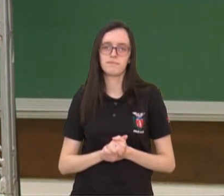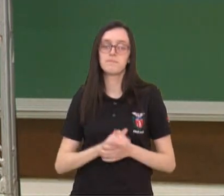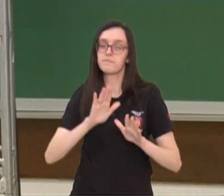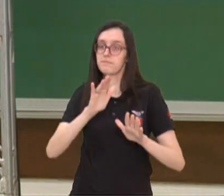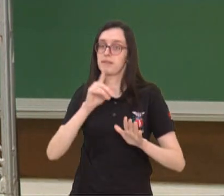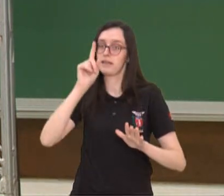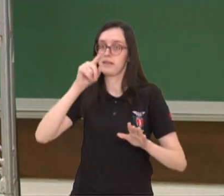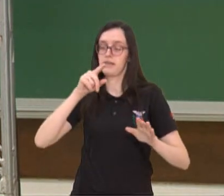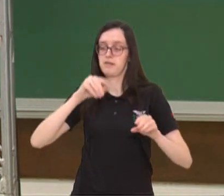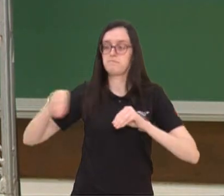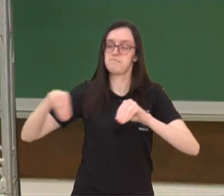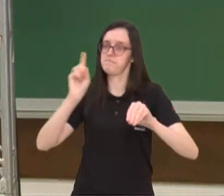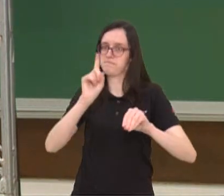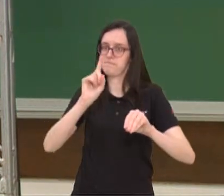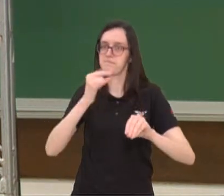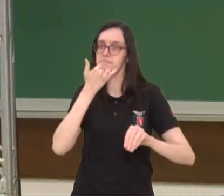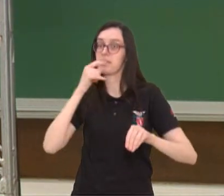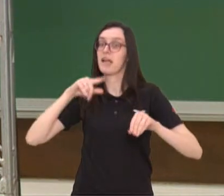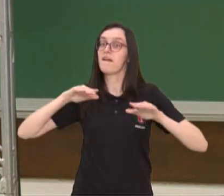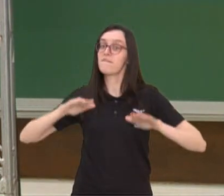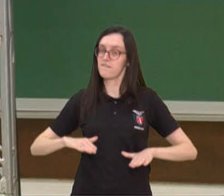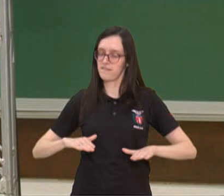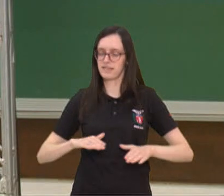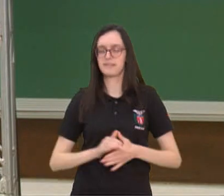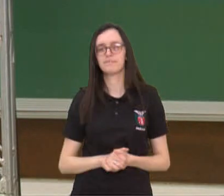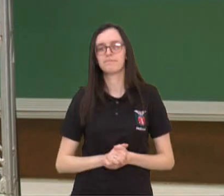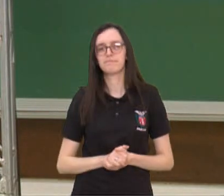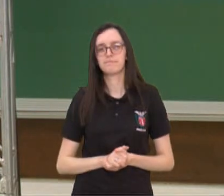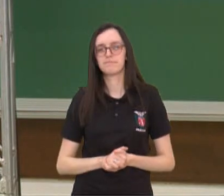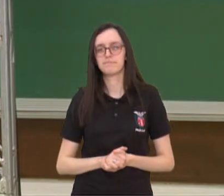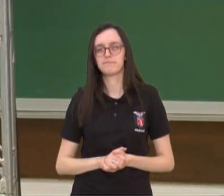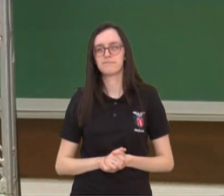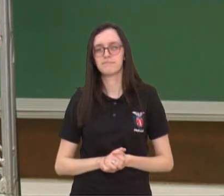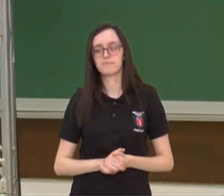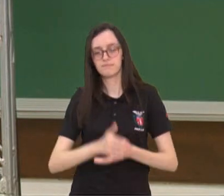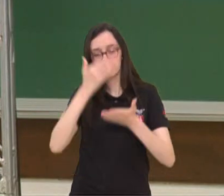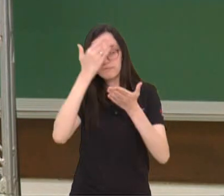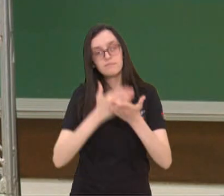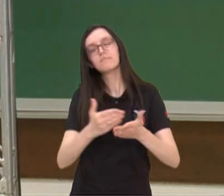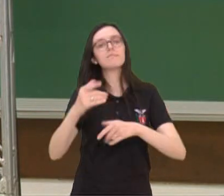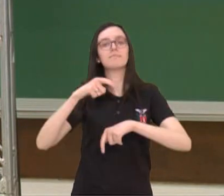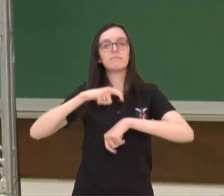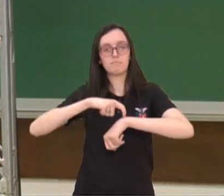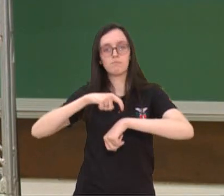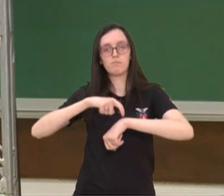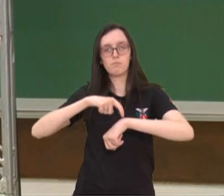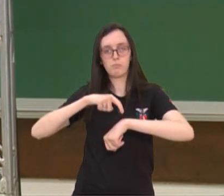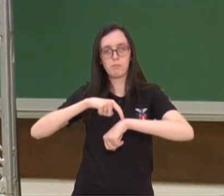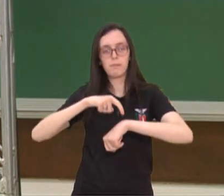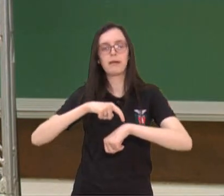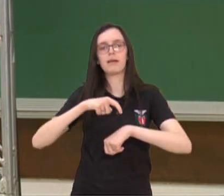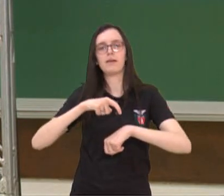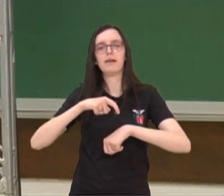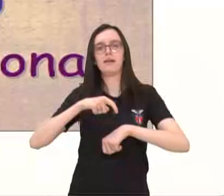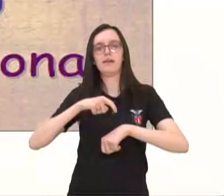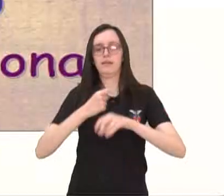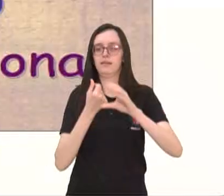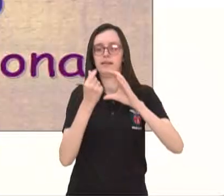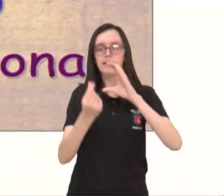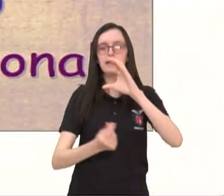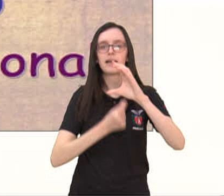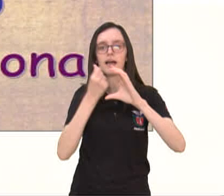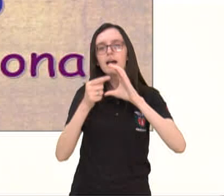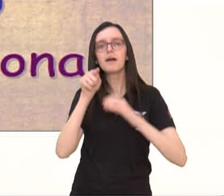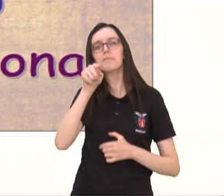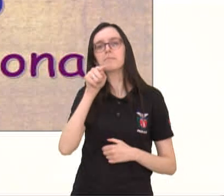sedentário, perdão, né? A partir do momento em que o capitalismo